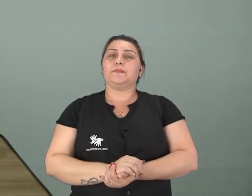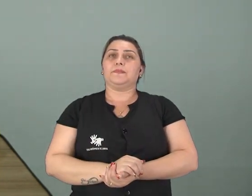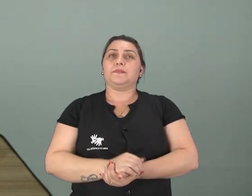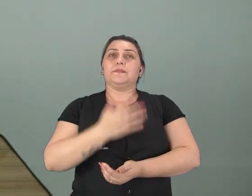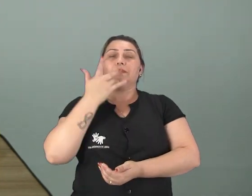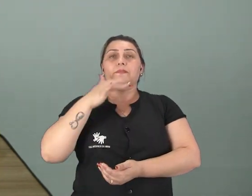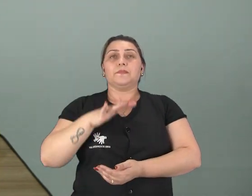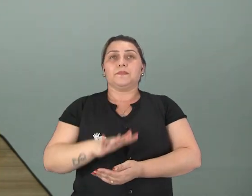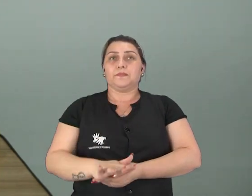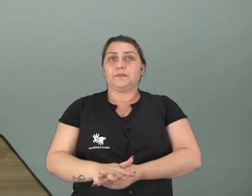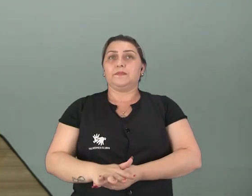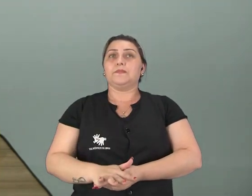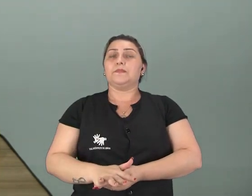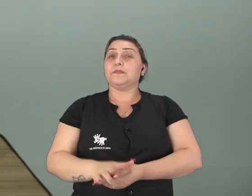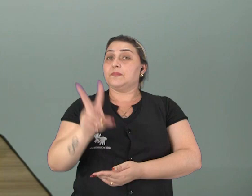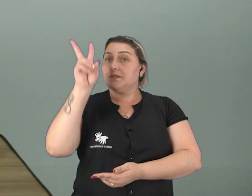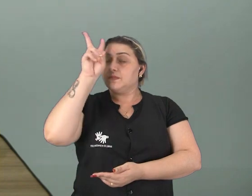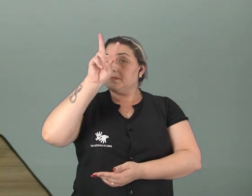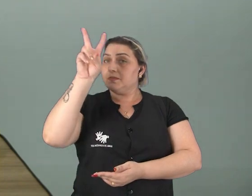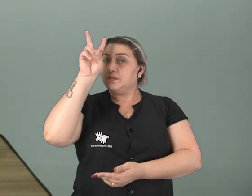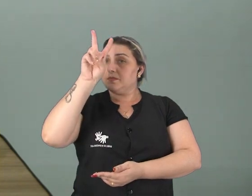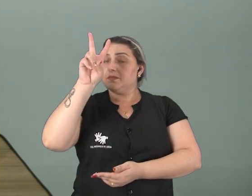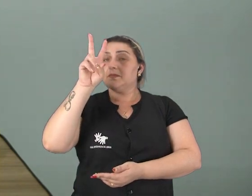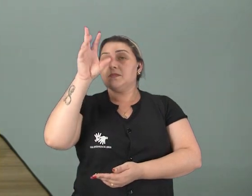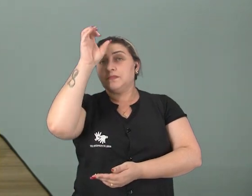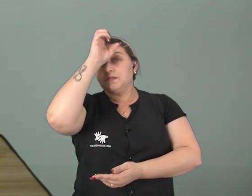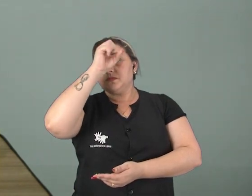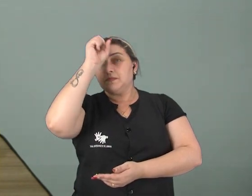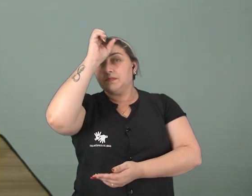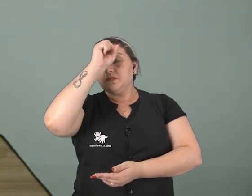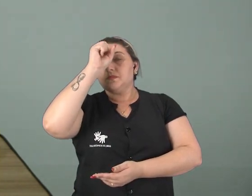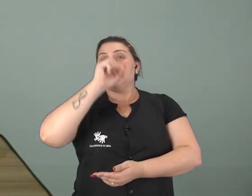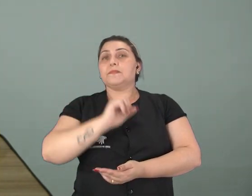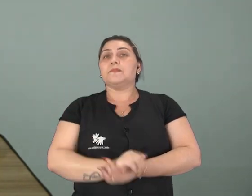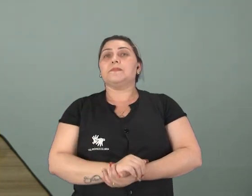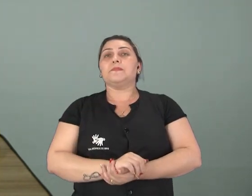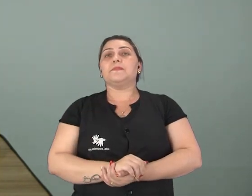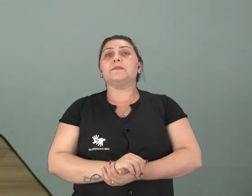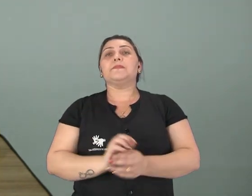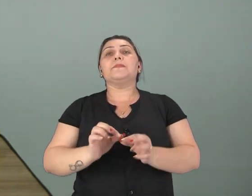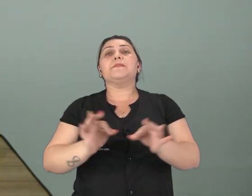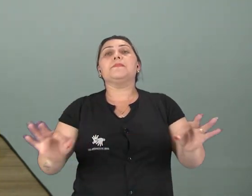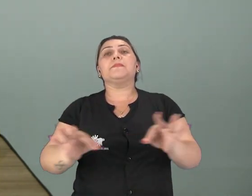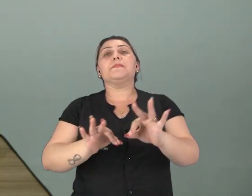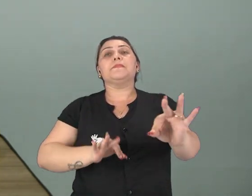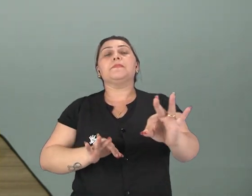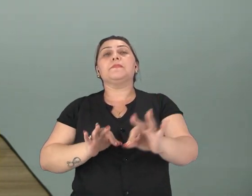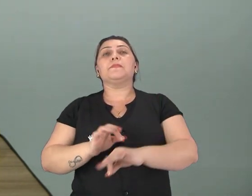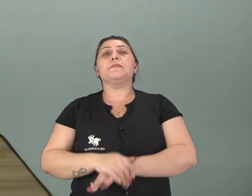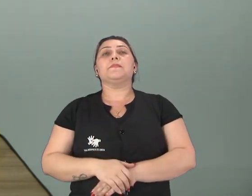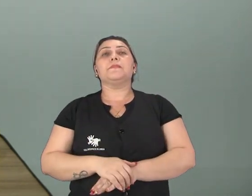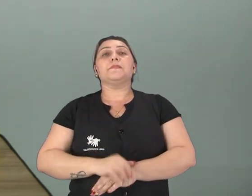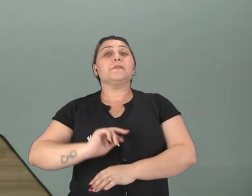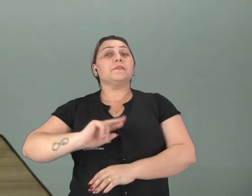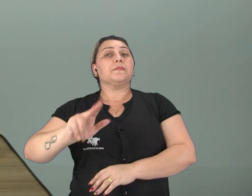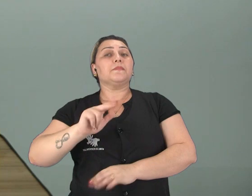isso, crianças, com esta história, nós aprendemos que essas medidas que não